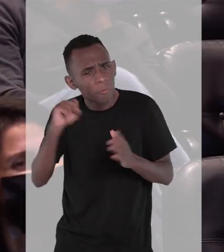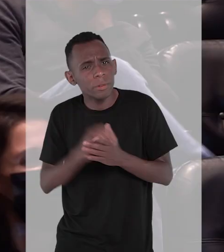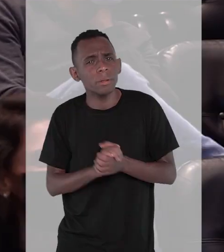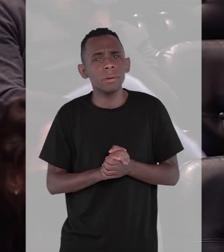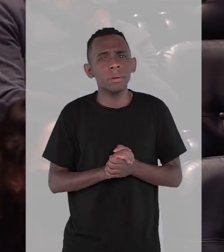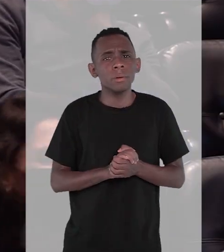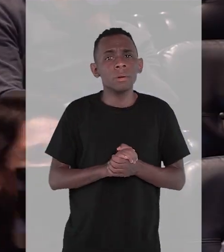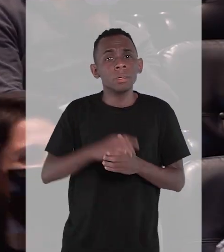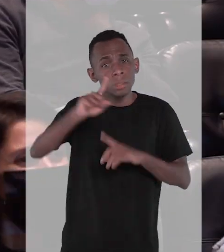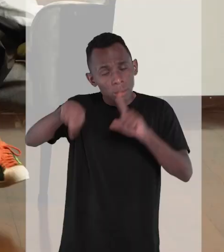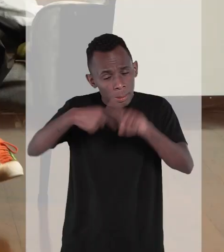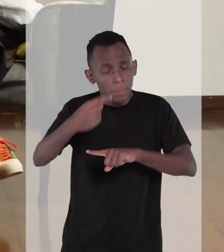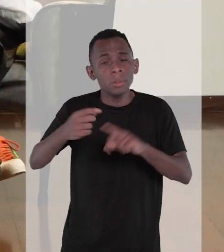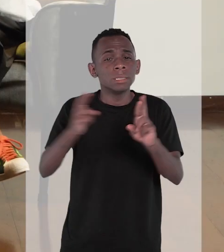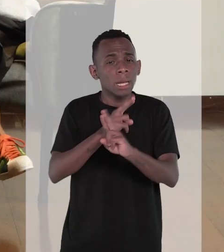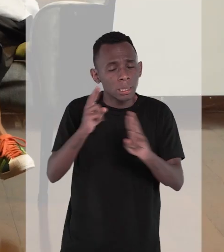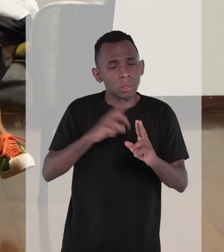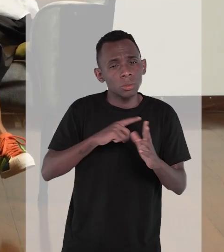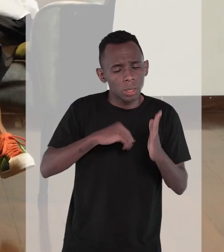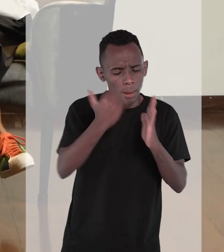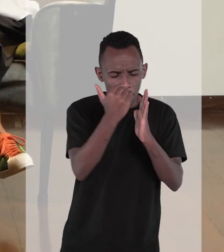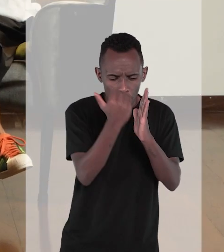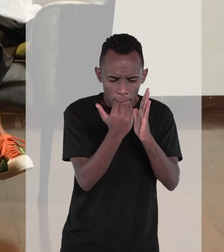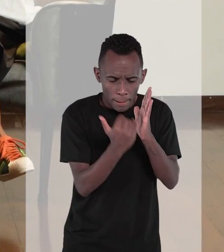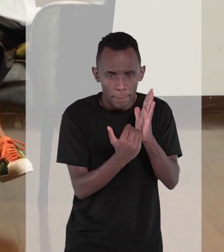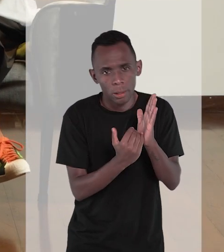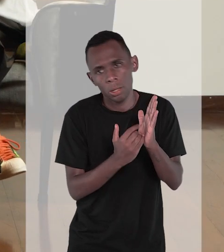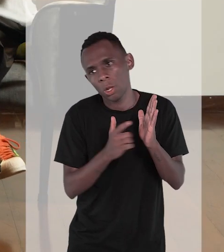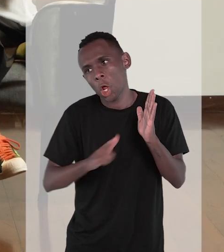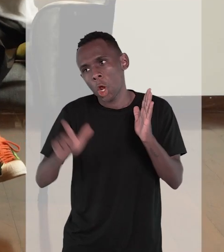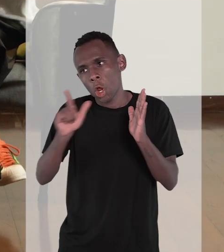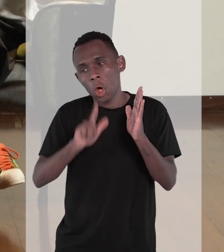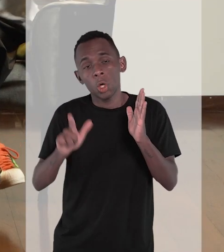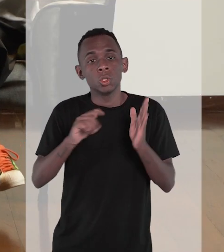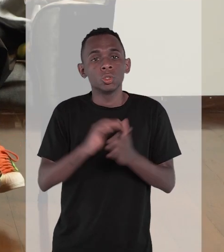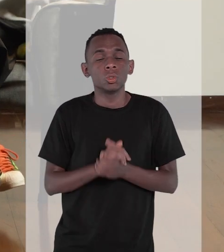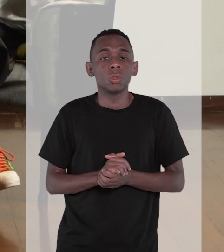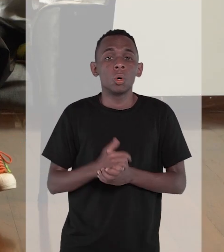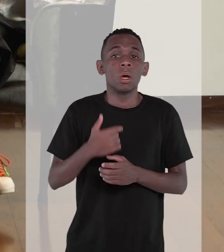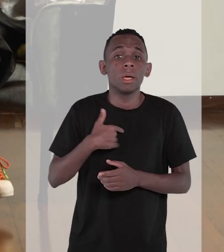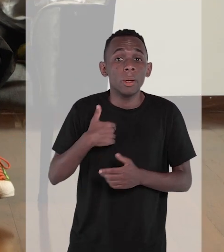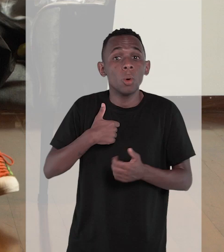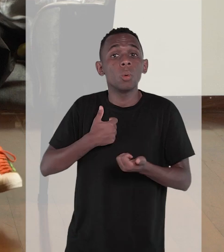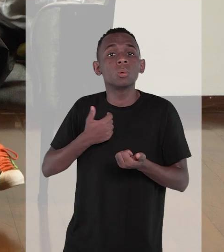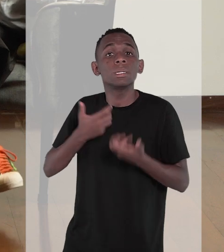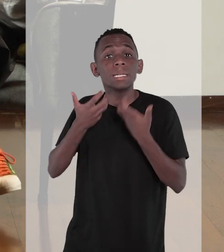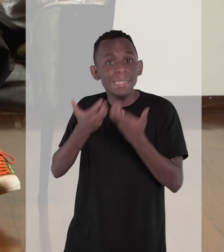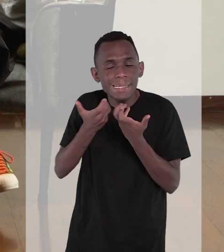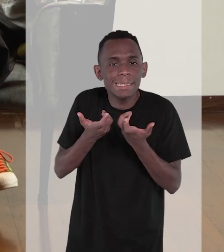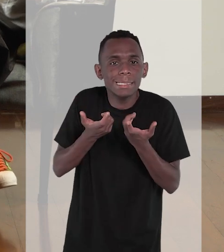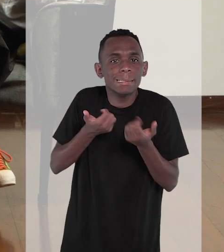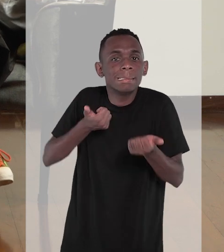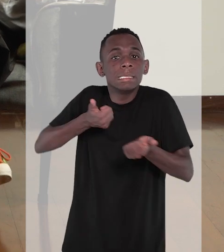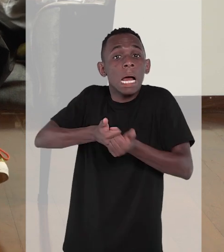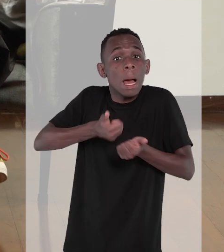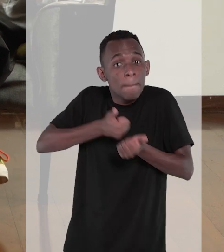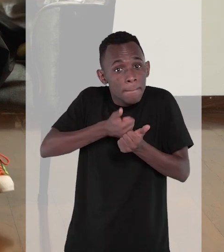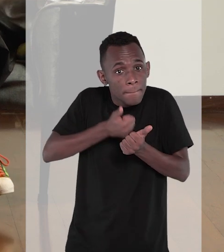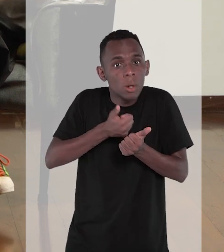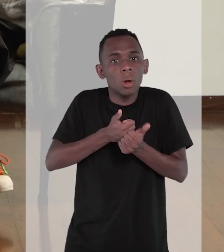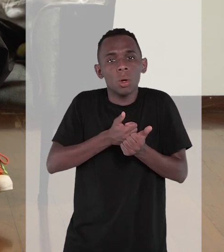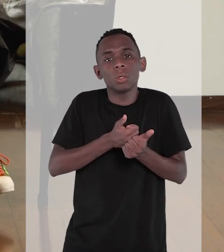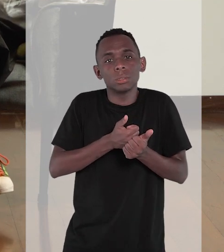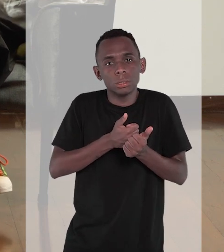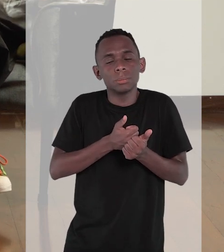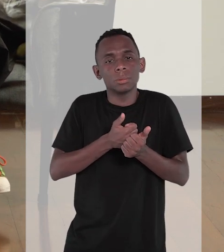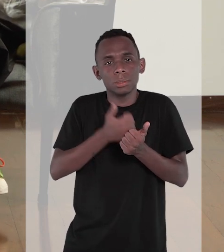com o que vai vir depois, que eles também amam. Né? Claro, ingenuamente eu fiquei tentando me aproximar, porque a gente